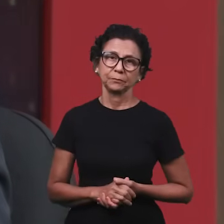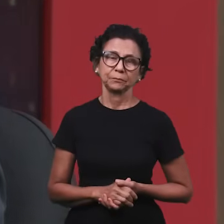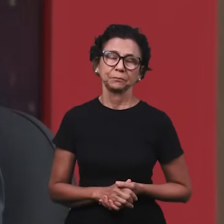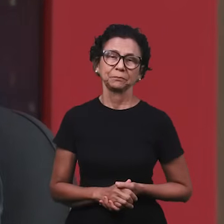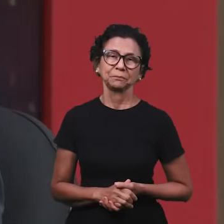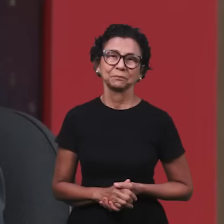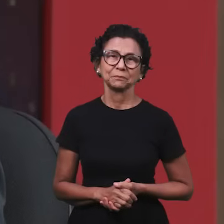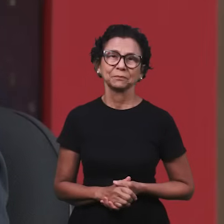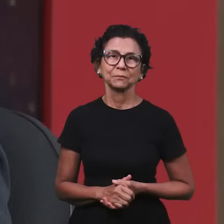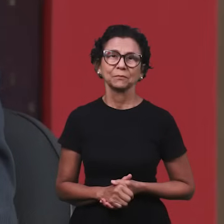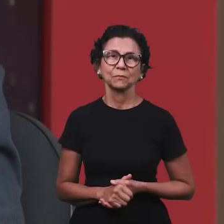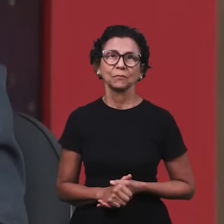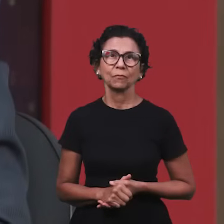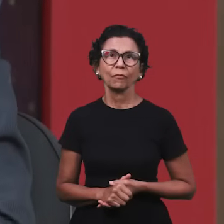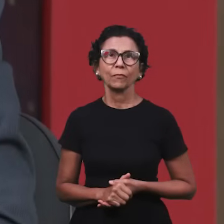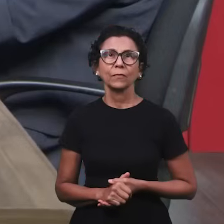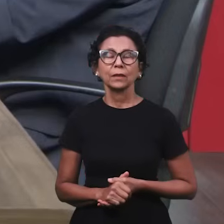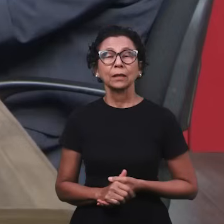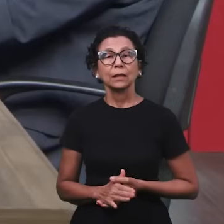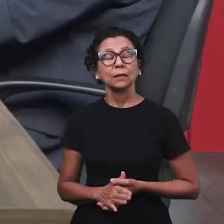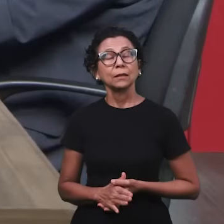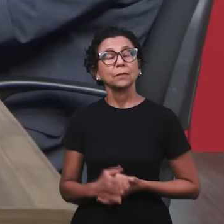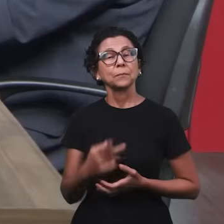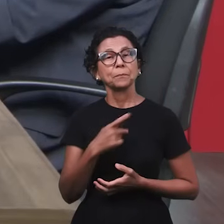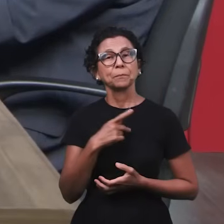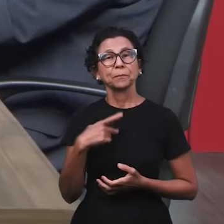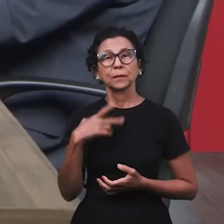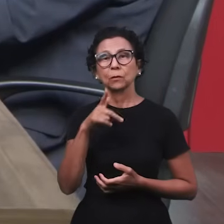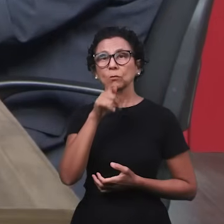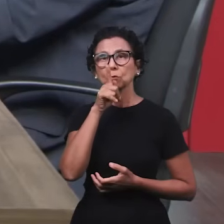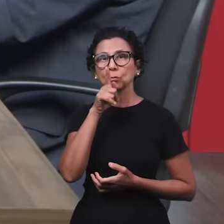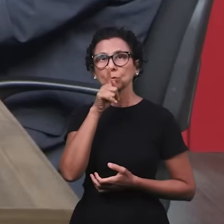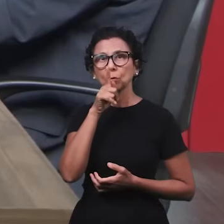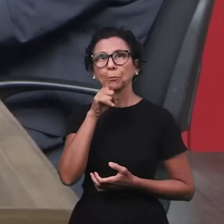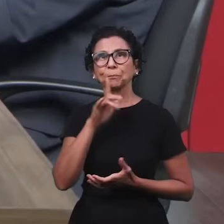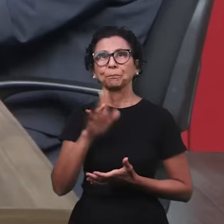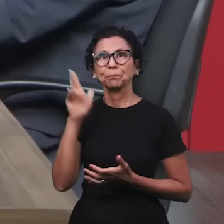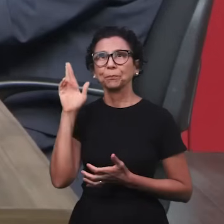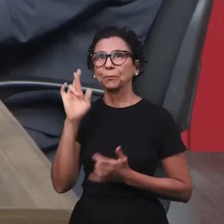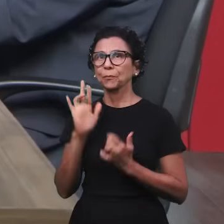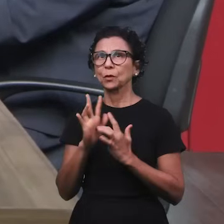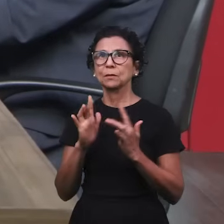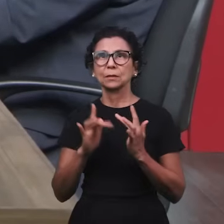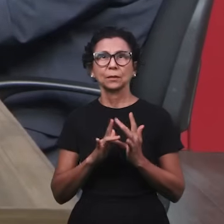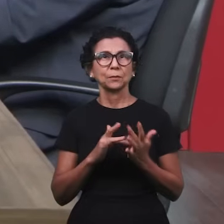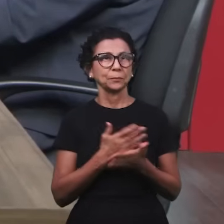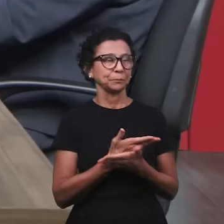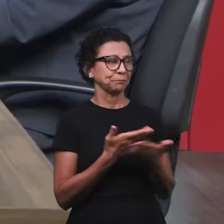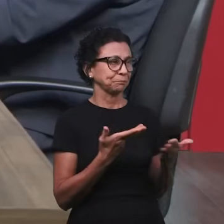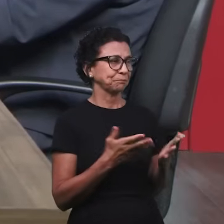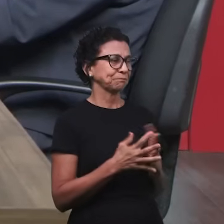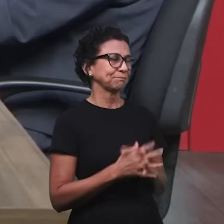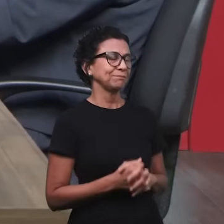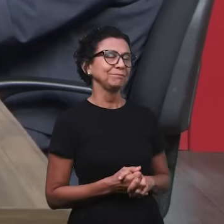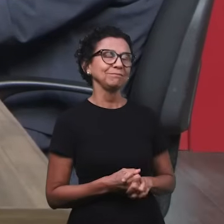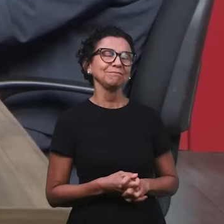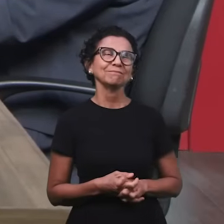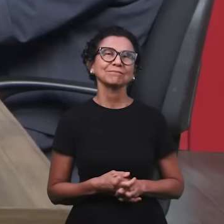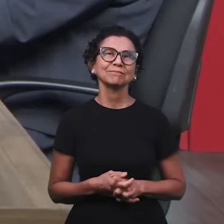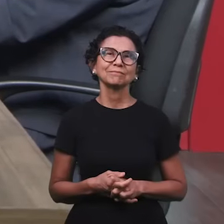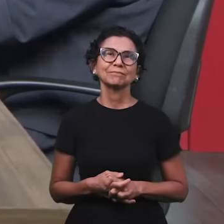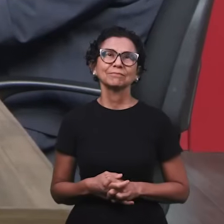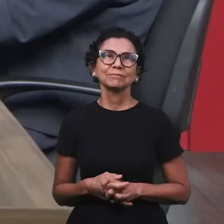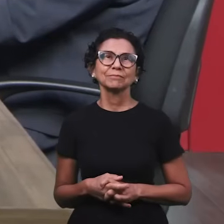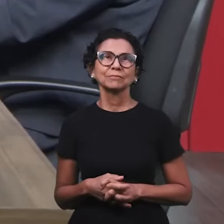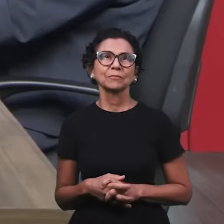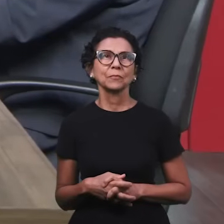aqui conosco hoje o pastor Gilson Souza, paz do Senhor. A paz do Senhor, Willer, paz do Senhor, companheiros. Maravilha. Pastor